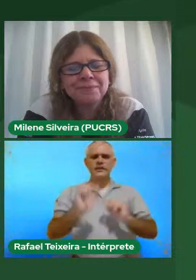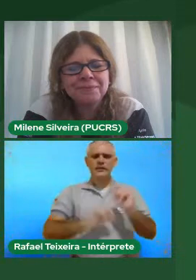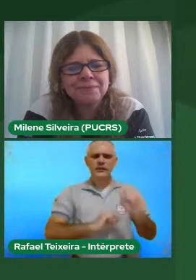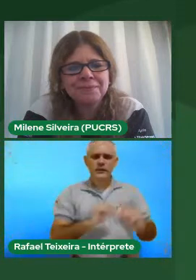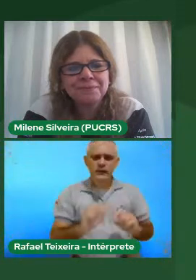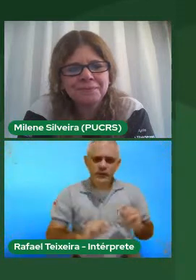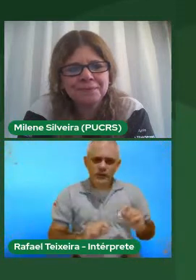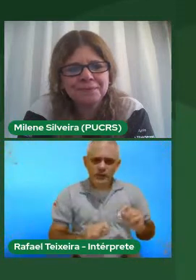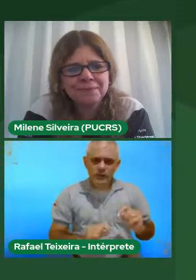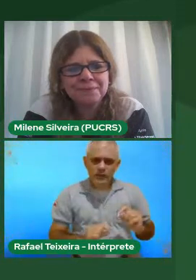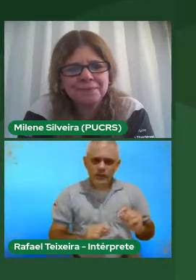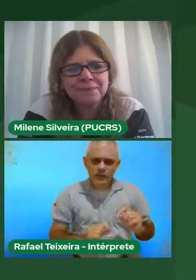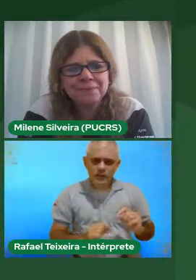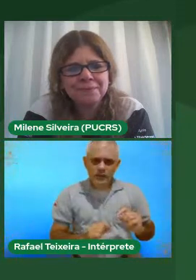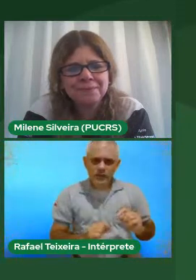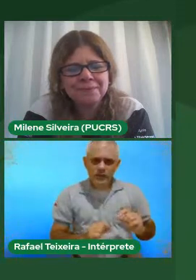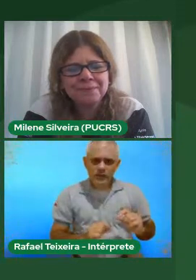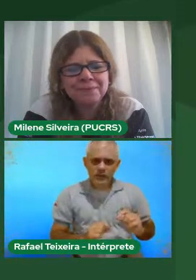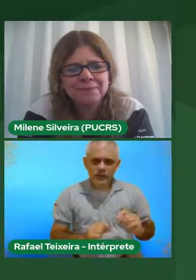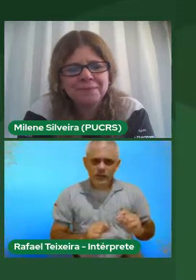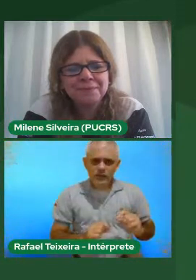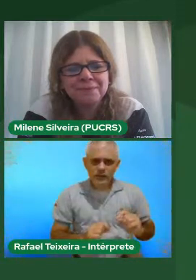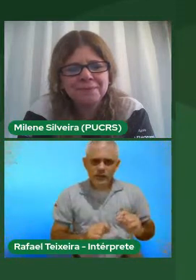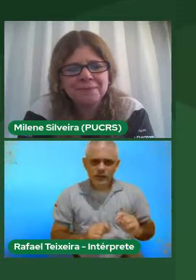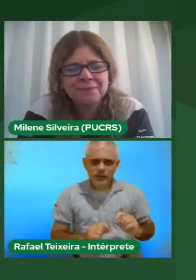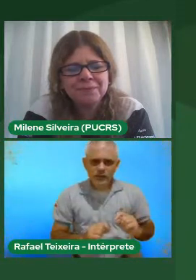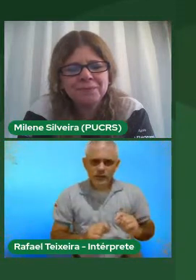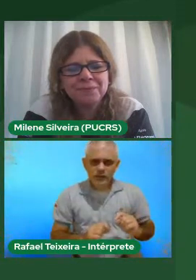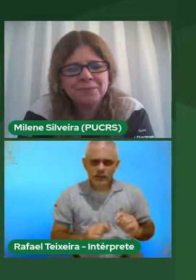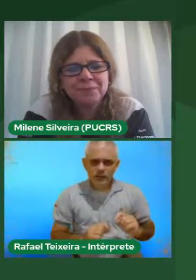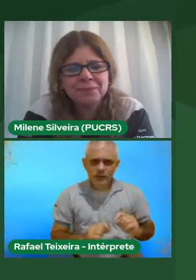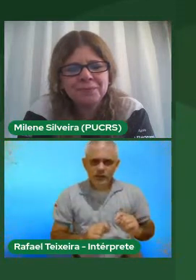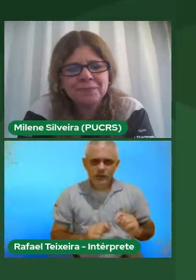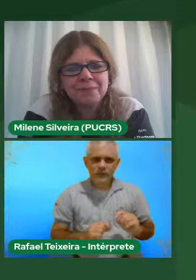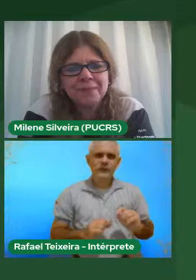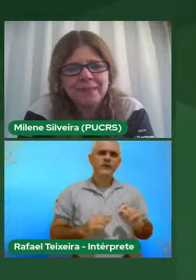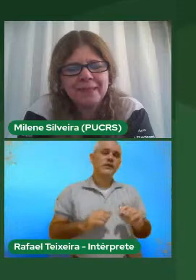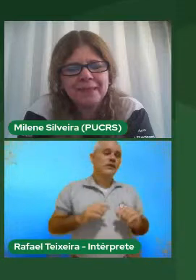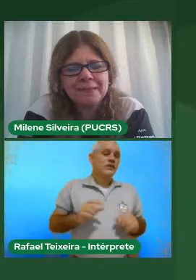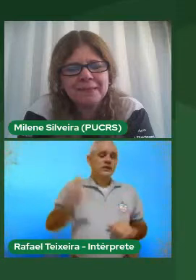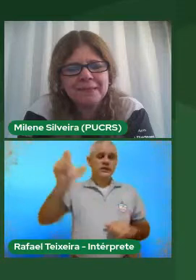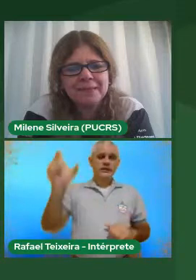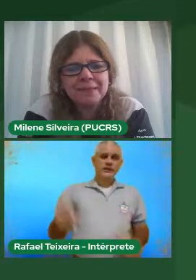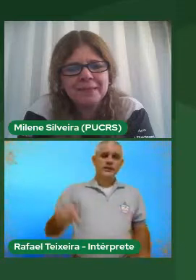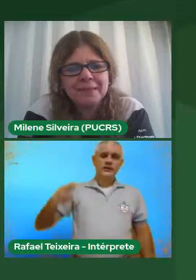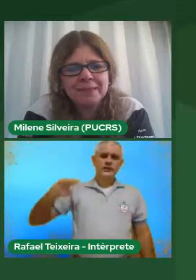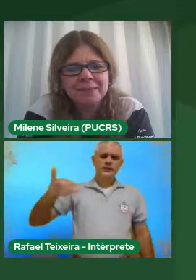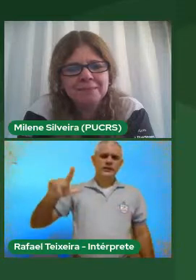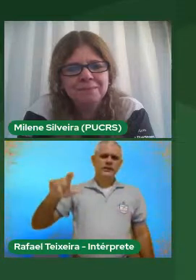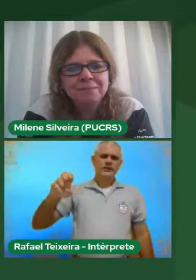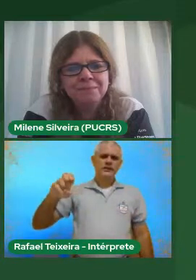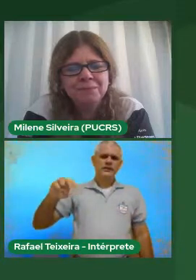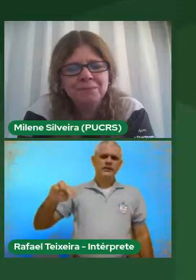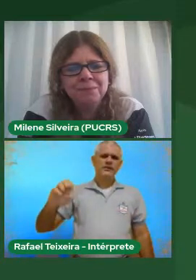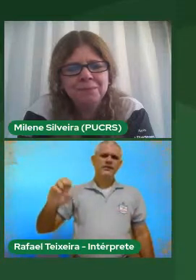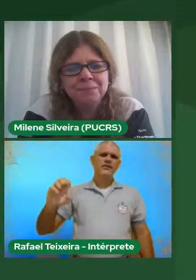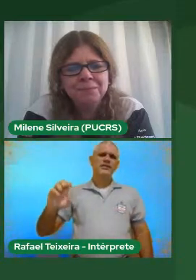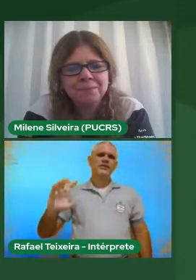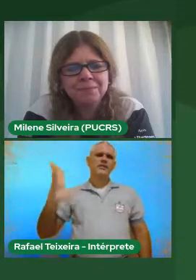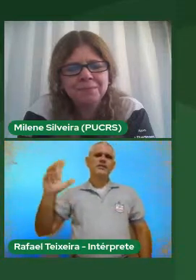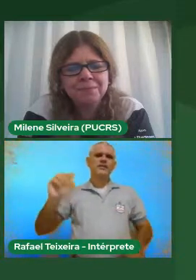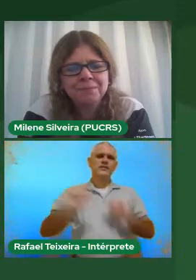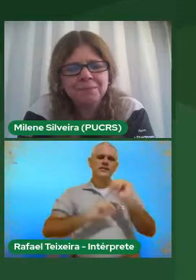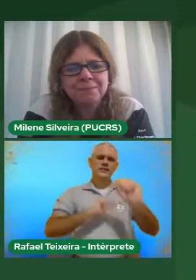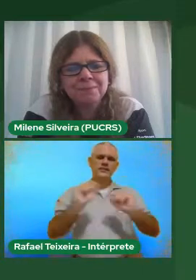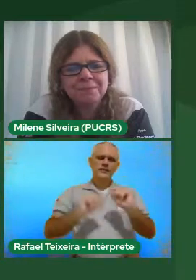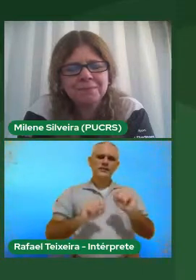né, eu acho que é todo mundo da comunidade, ou a grande maioria, ela é uma pessoa que traz, né, em tudo que ela faz, grande